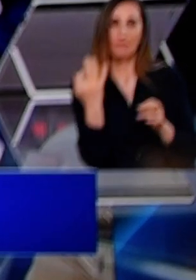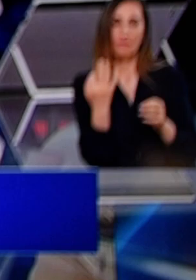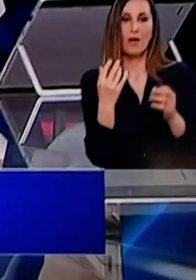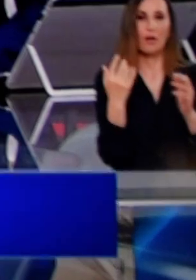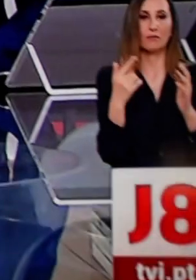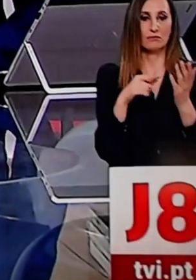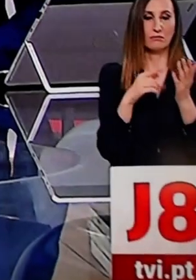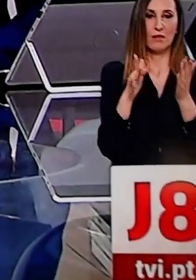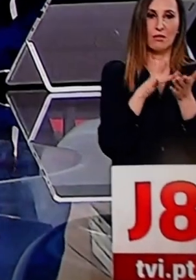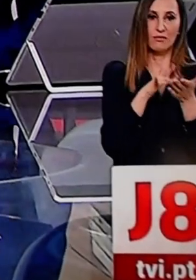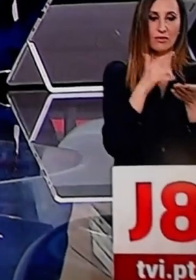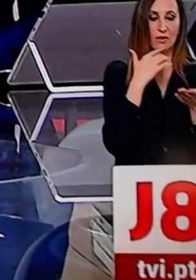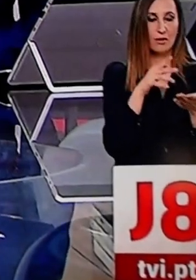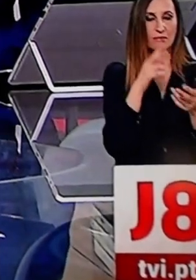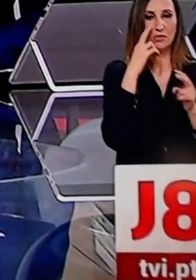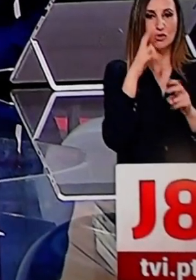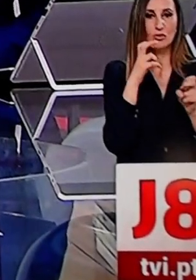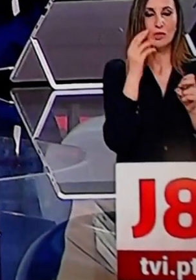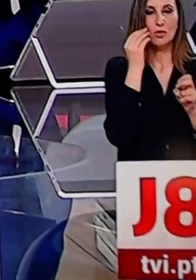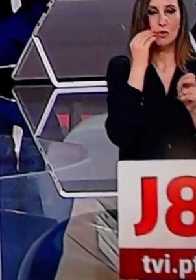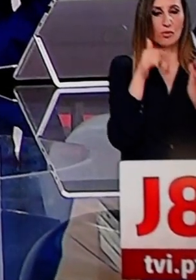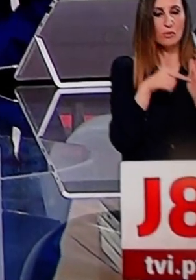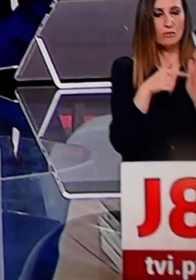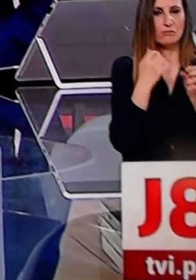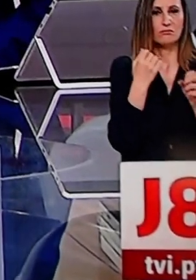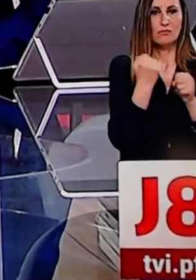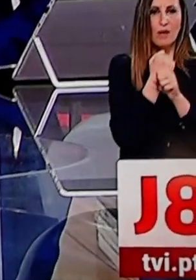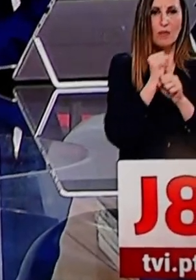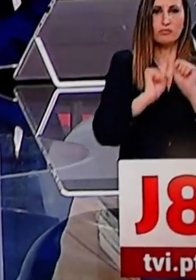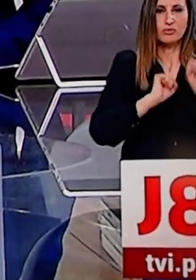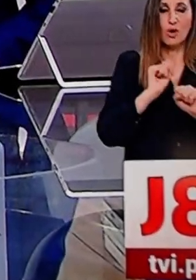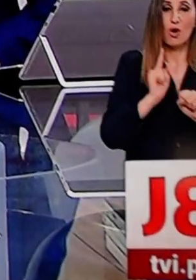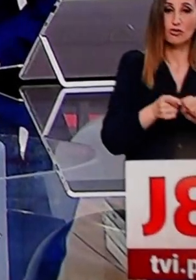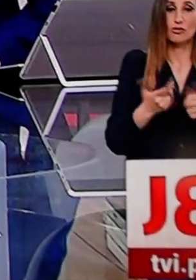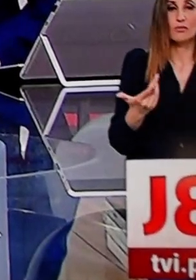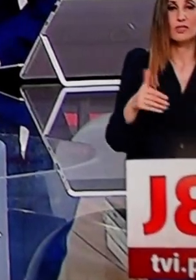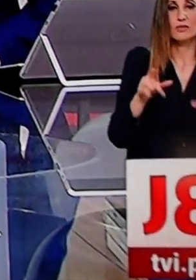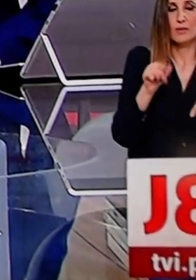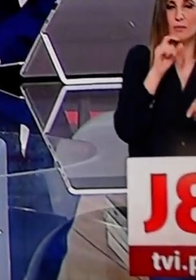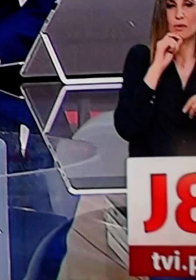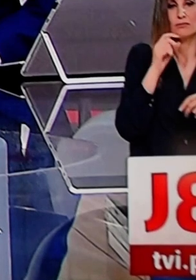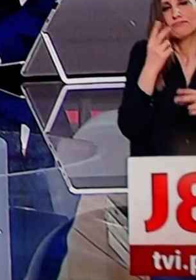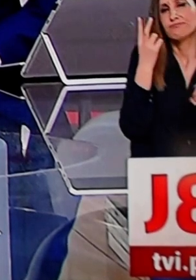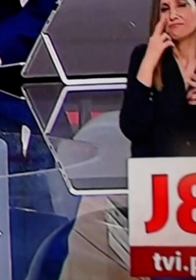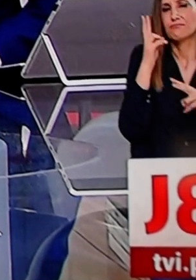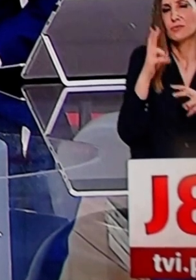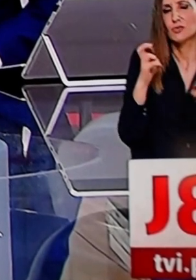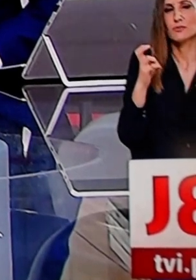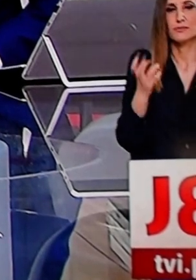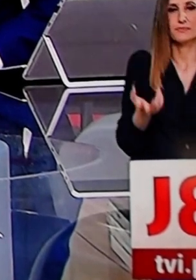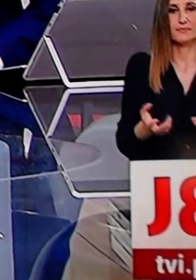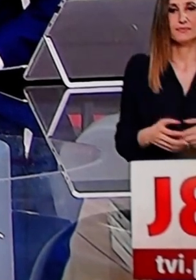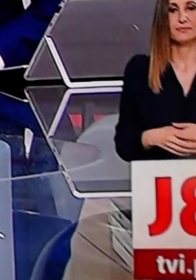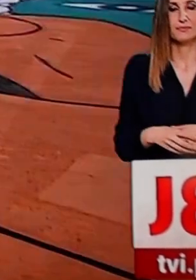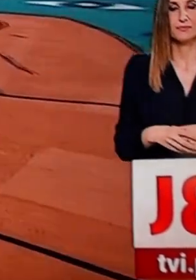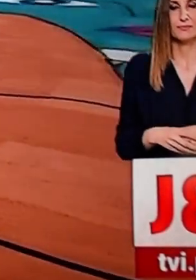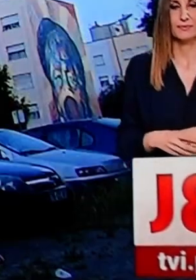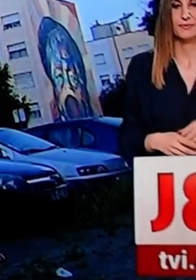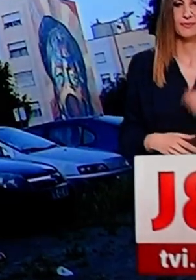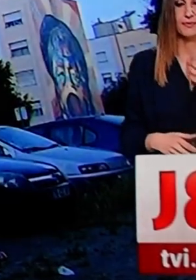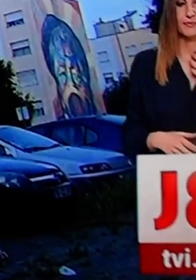guias para ajudar a encontrar e decifrar as obras, mas também se pode ir à descoberta.